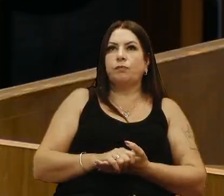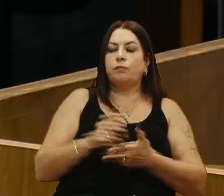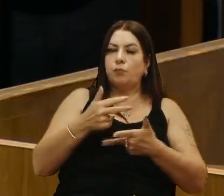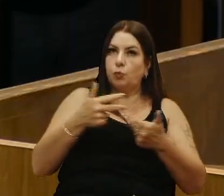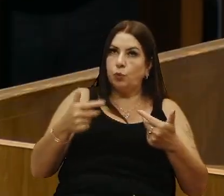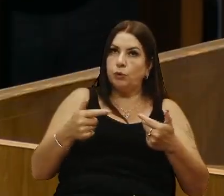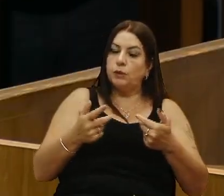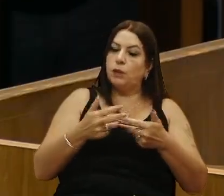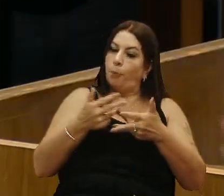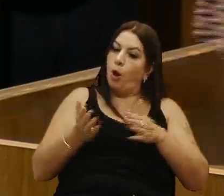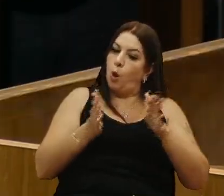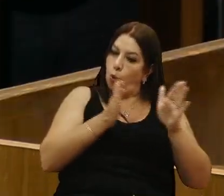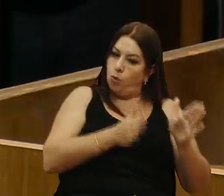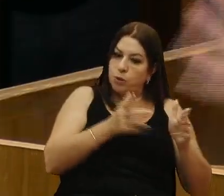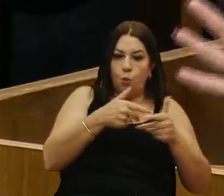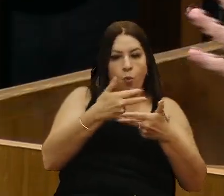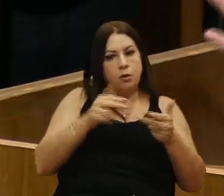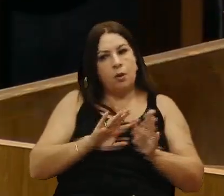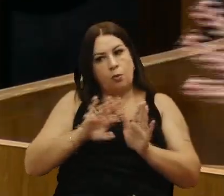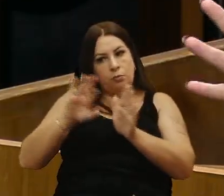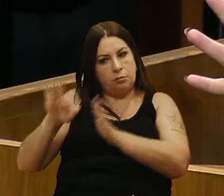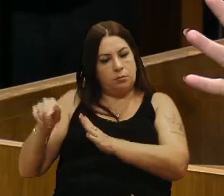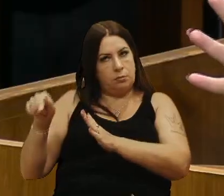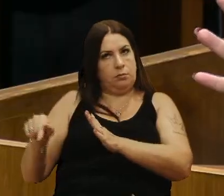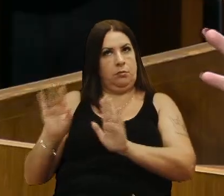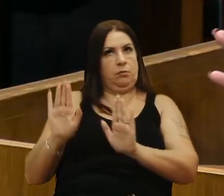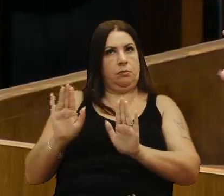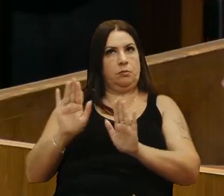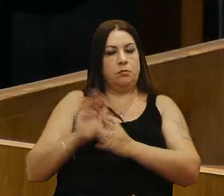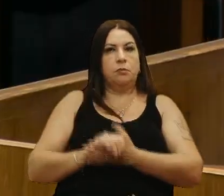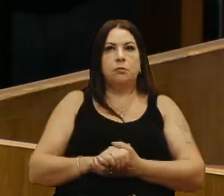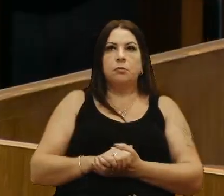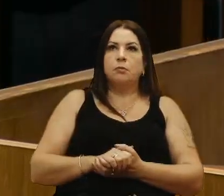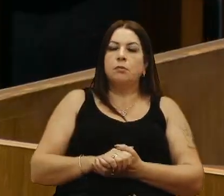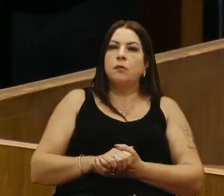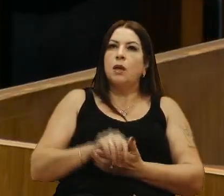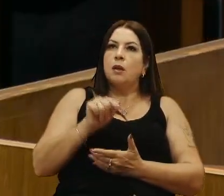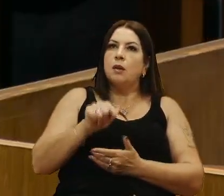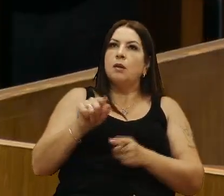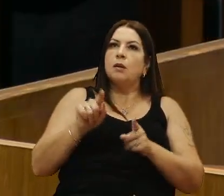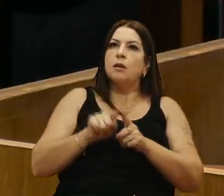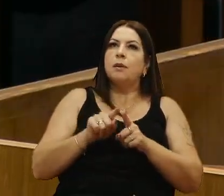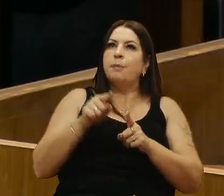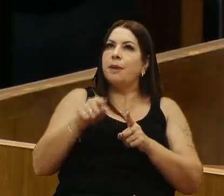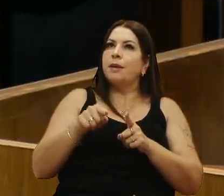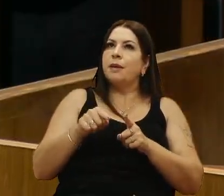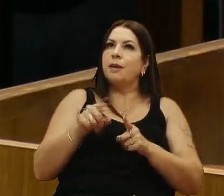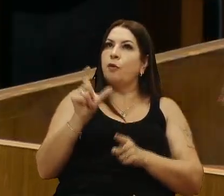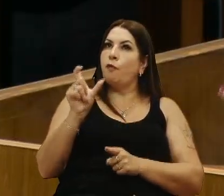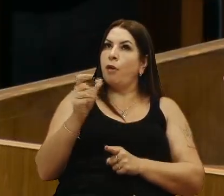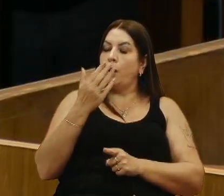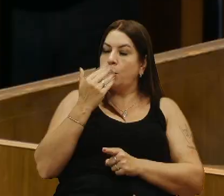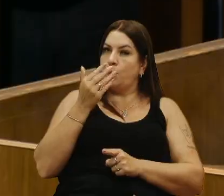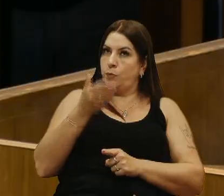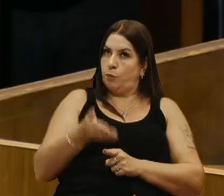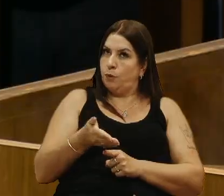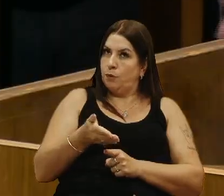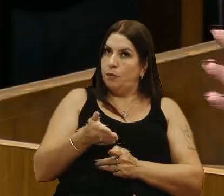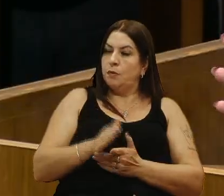coisa é uma coisa, outra coisa é outra coisa. A questão do Vale